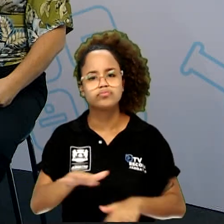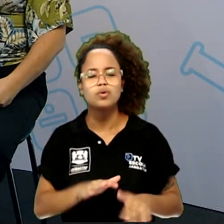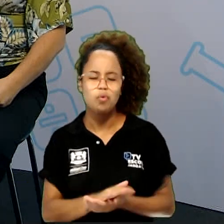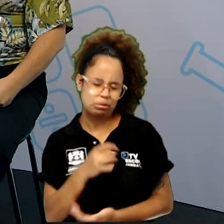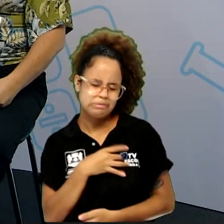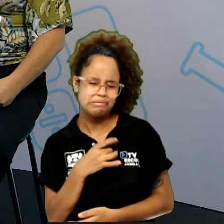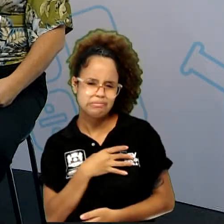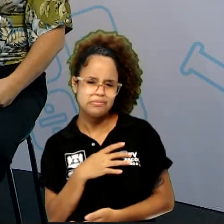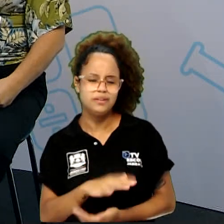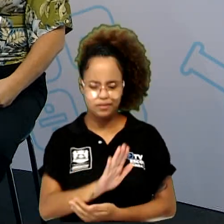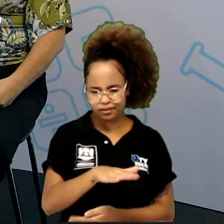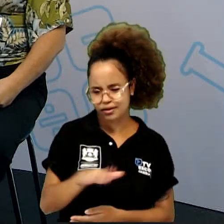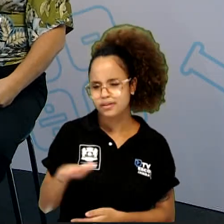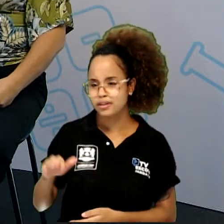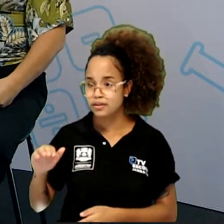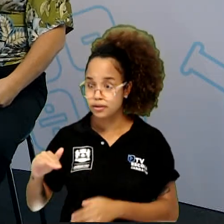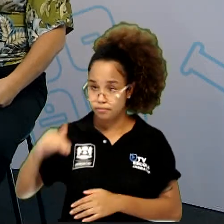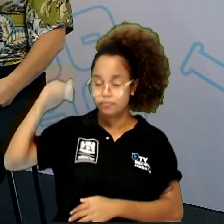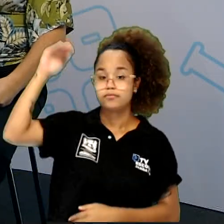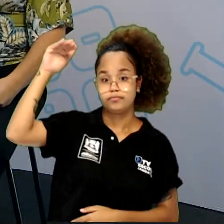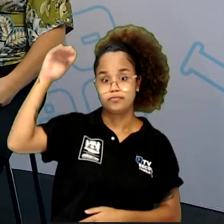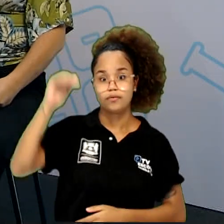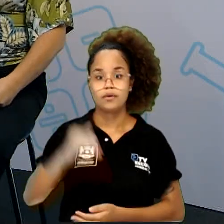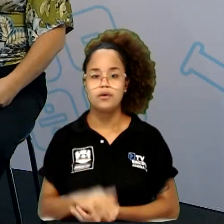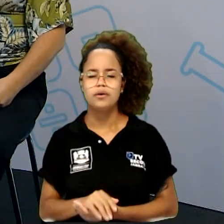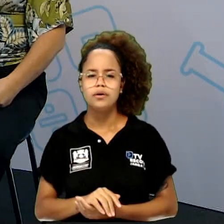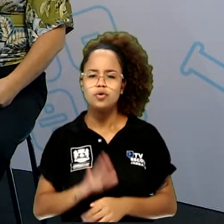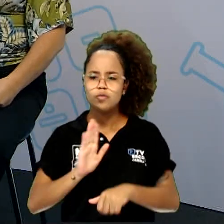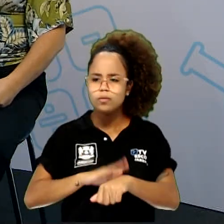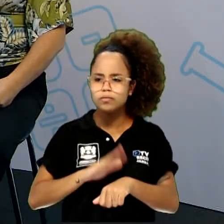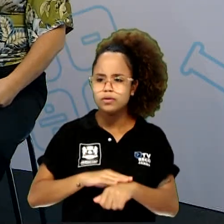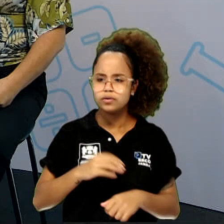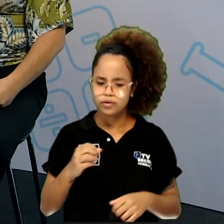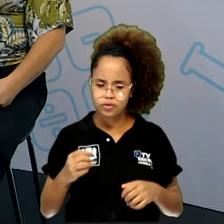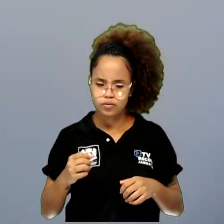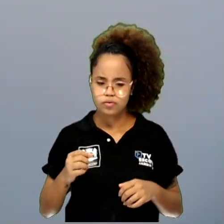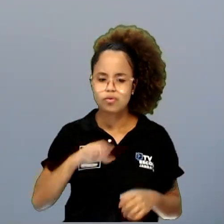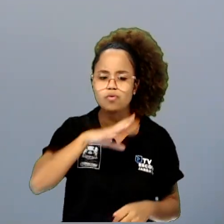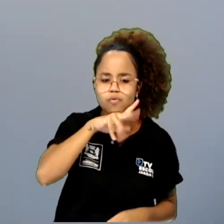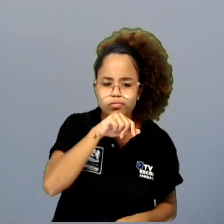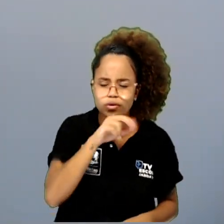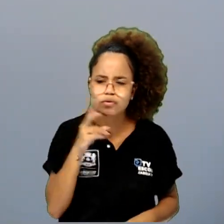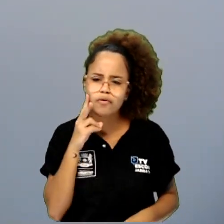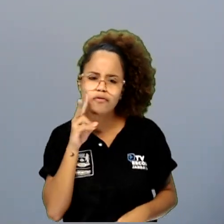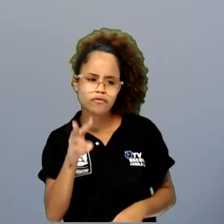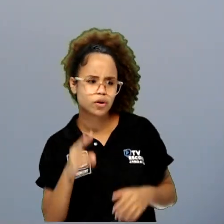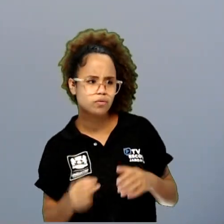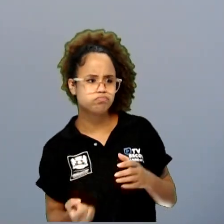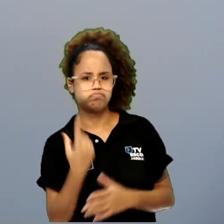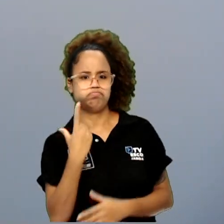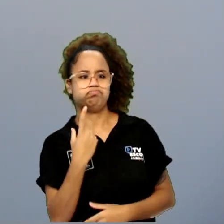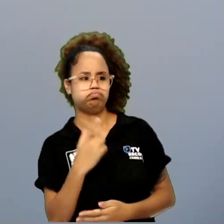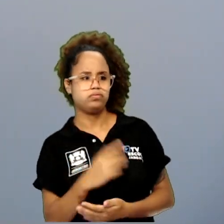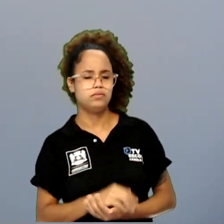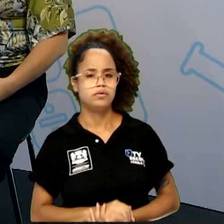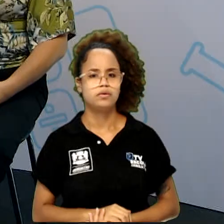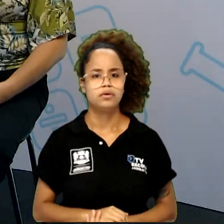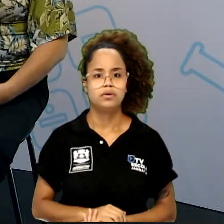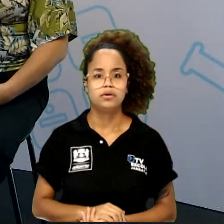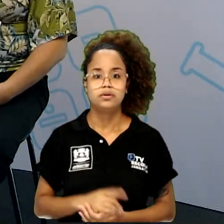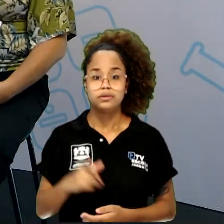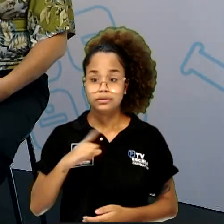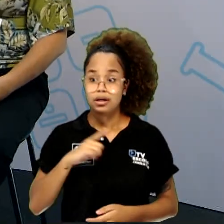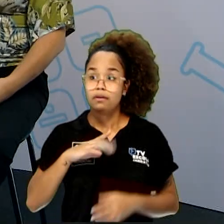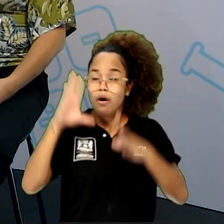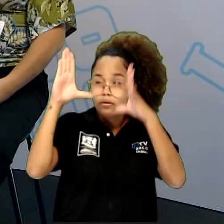covardes, e as crianças também. E na hora que o bicho apareceu, o bicho esquisito, ninguém conhecia, ninguém sabia o que era um timbu. No escuro.